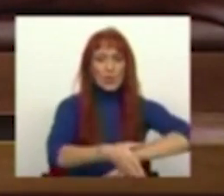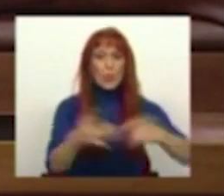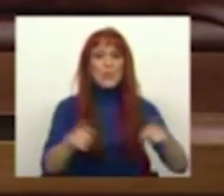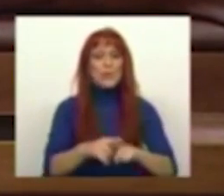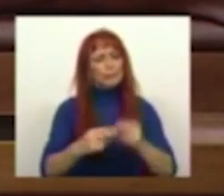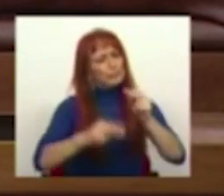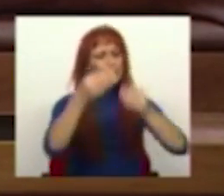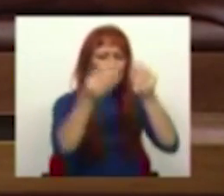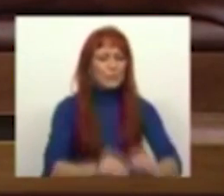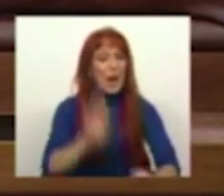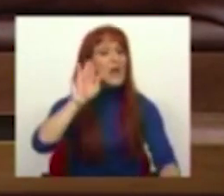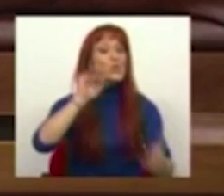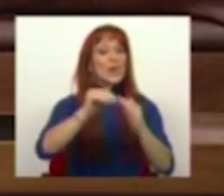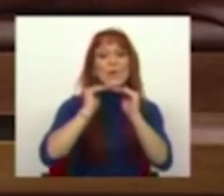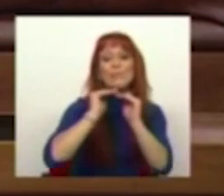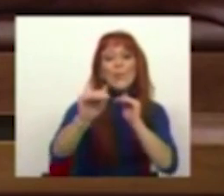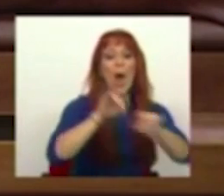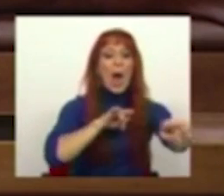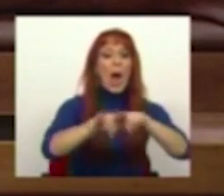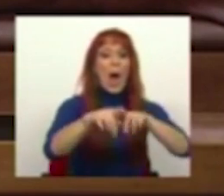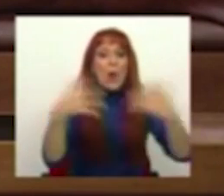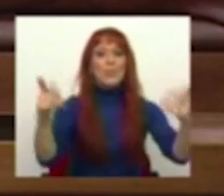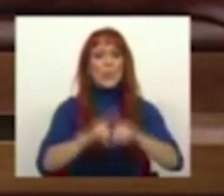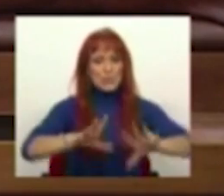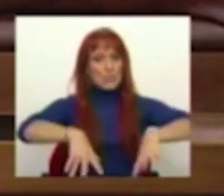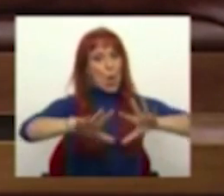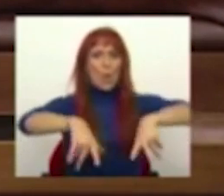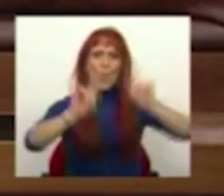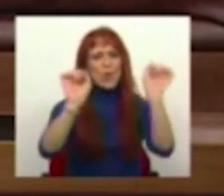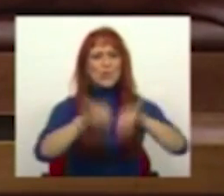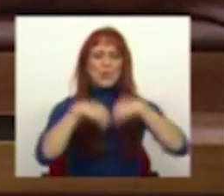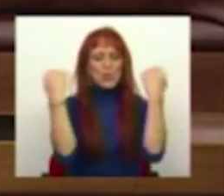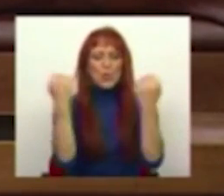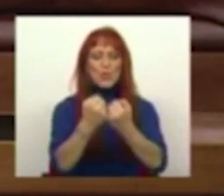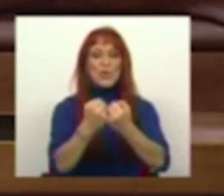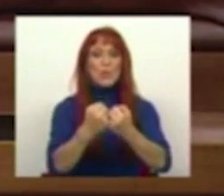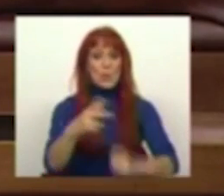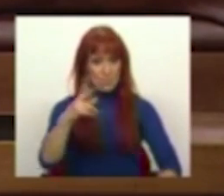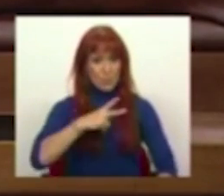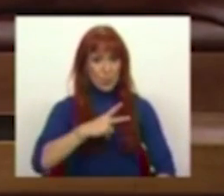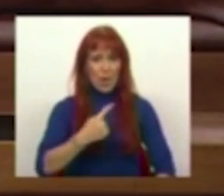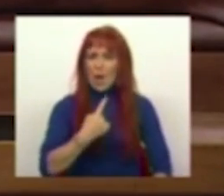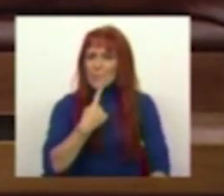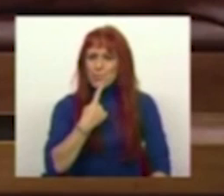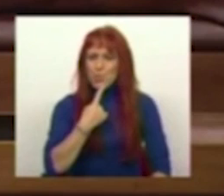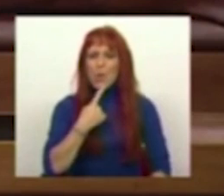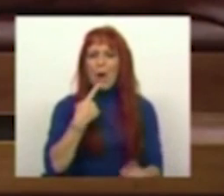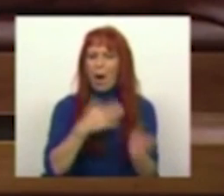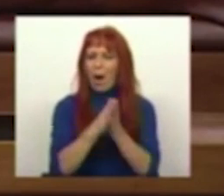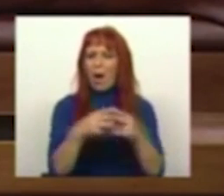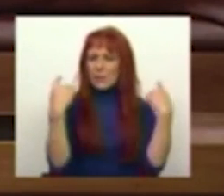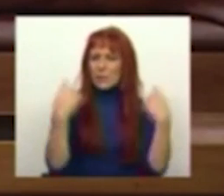a construir a solução de estabilidade política e desenvolvimento social de que Portugal tanto tem